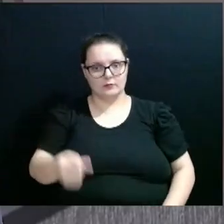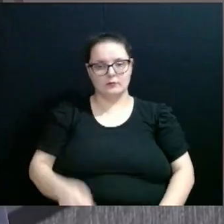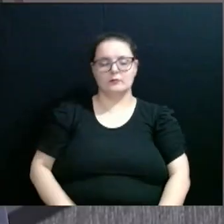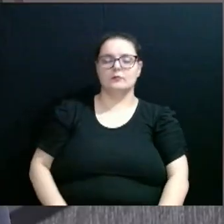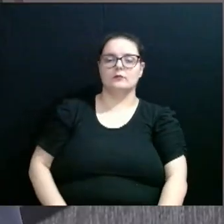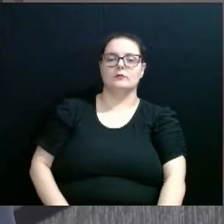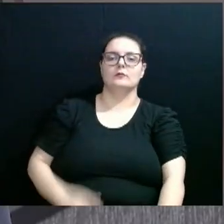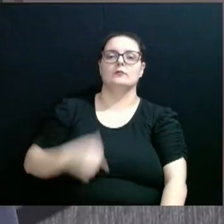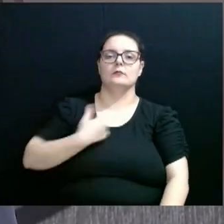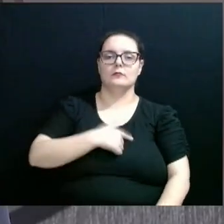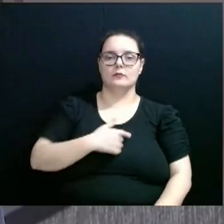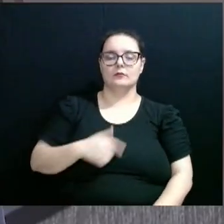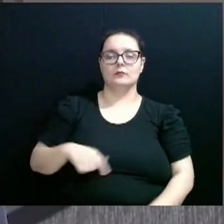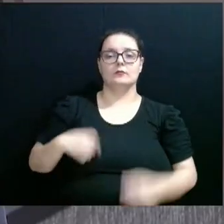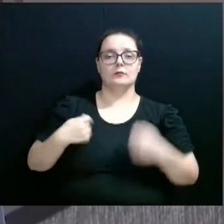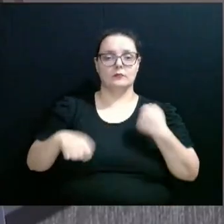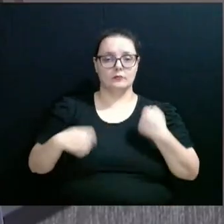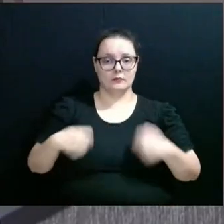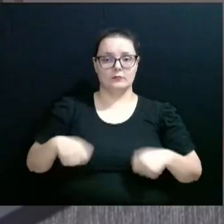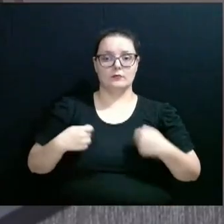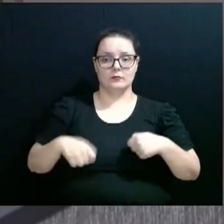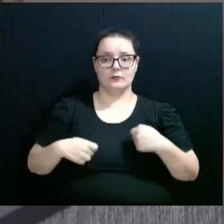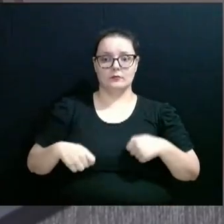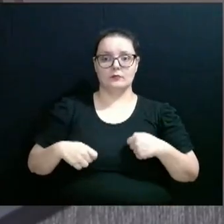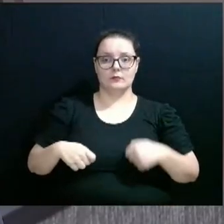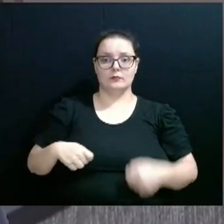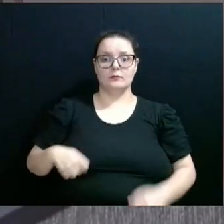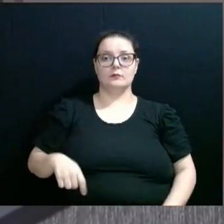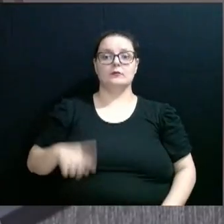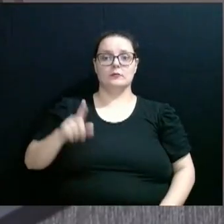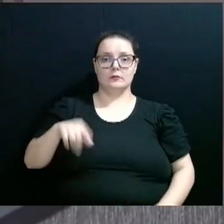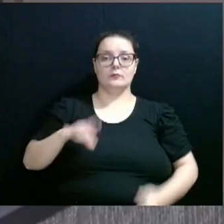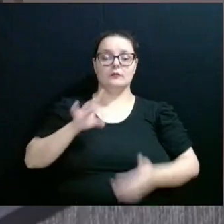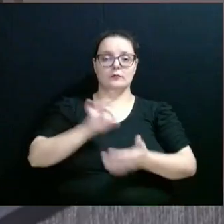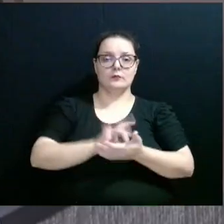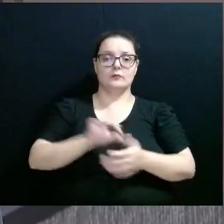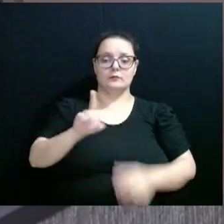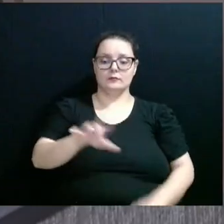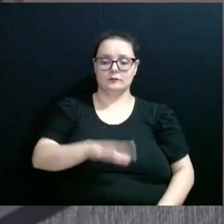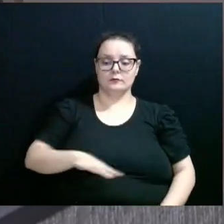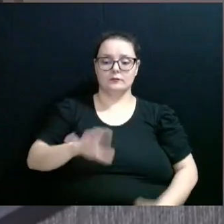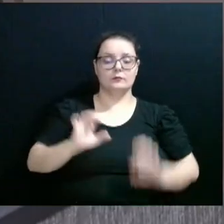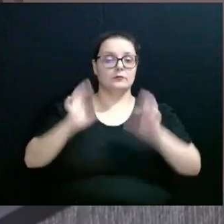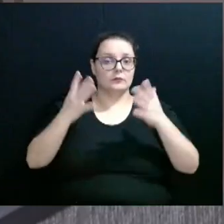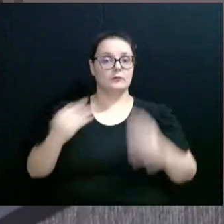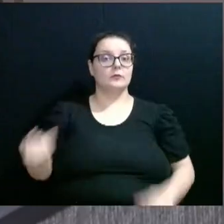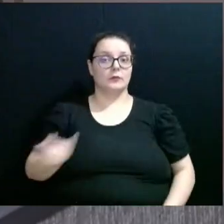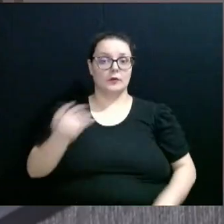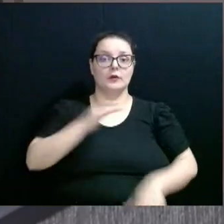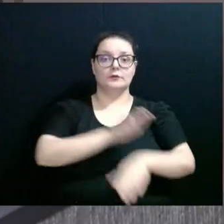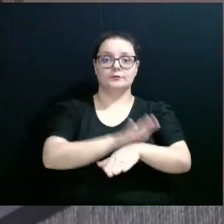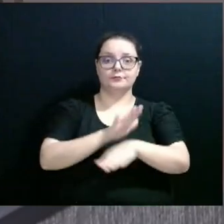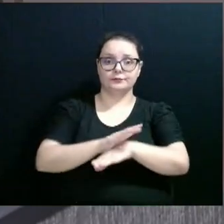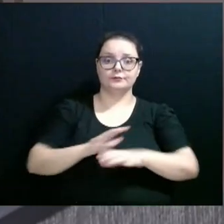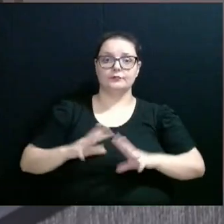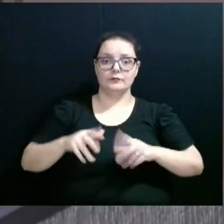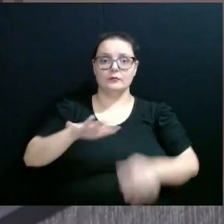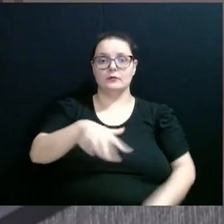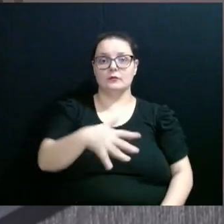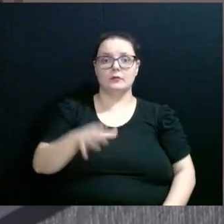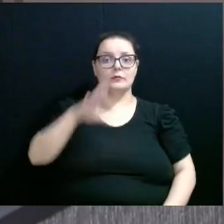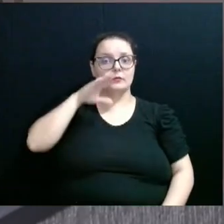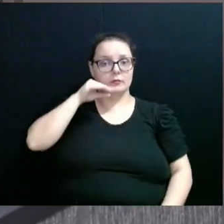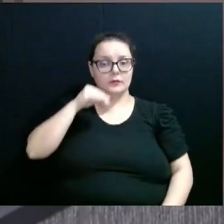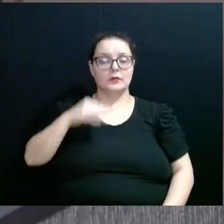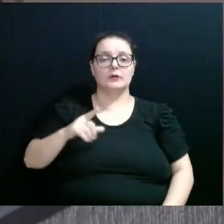hoje está se tornando real essa diretoria de eventos que é muito importante para auxiliar todo o quadro de funcionários que tem na